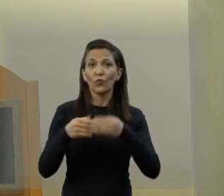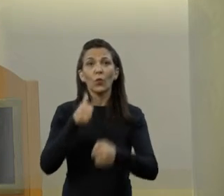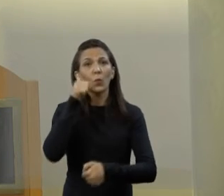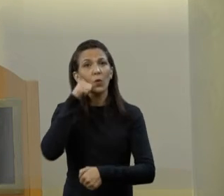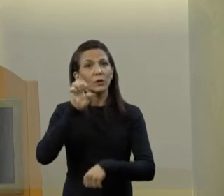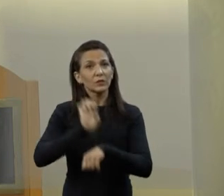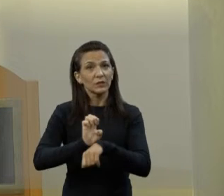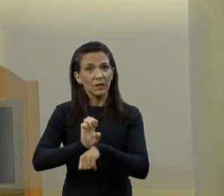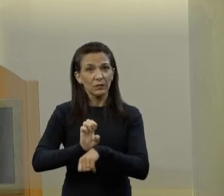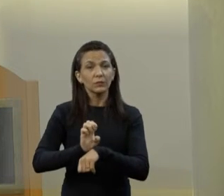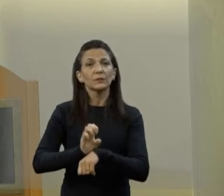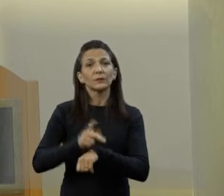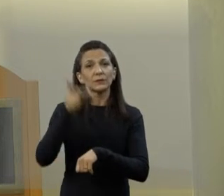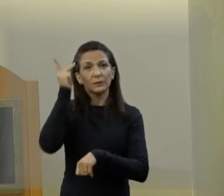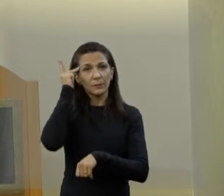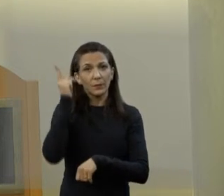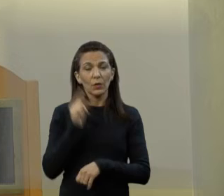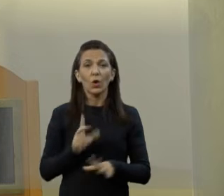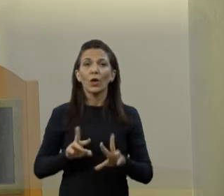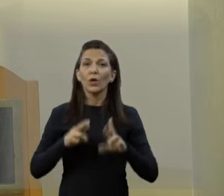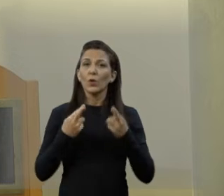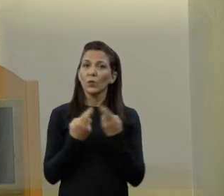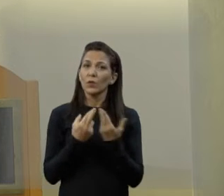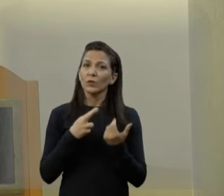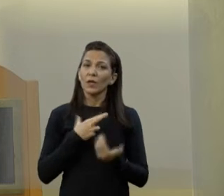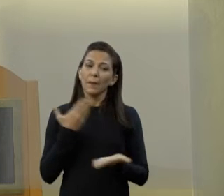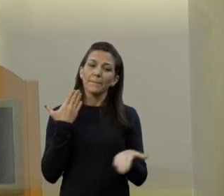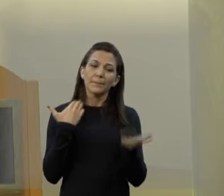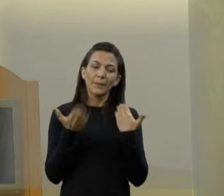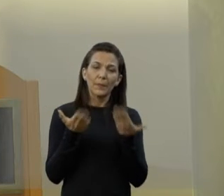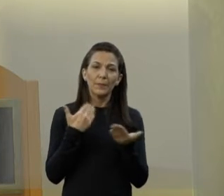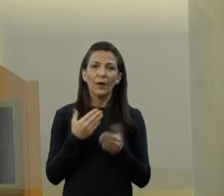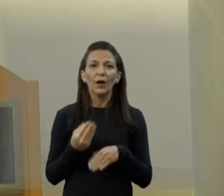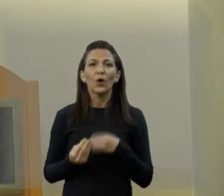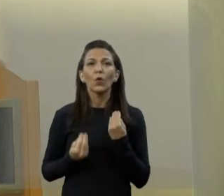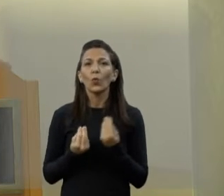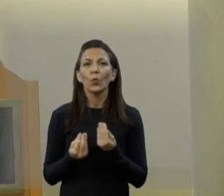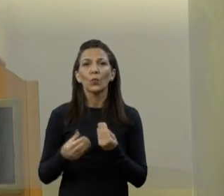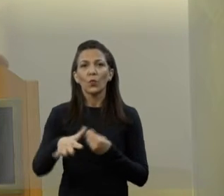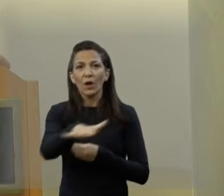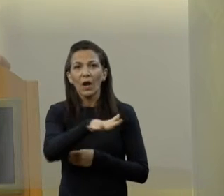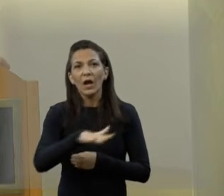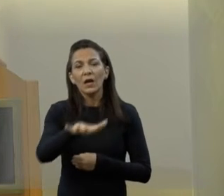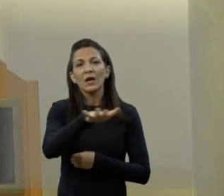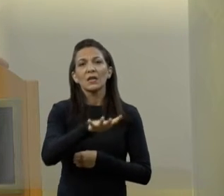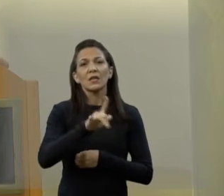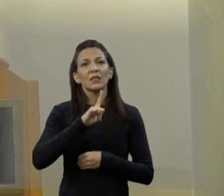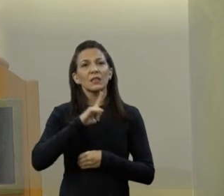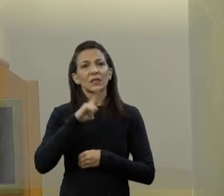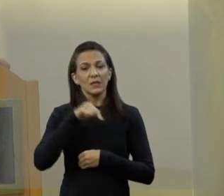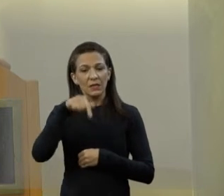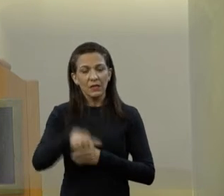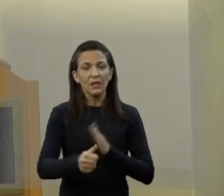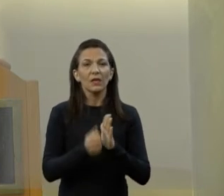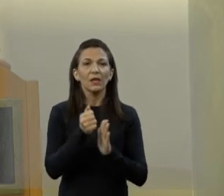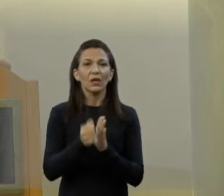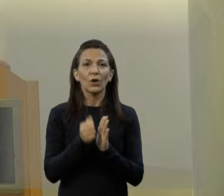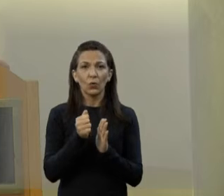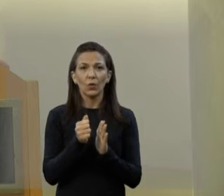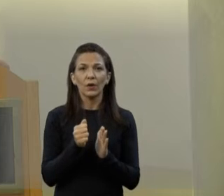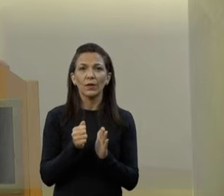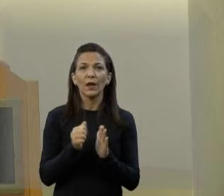mulheres do Estado nos reunimos para dialogar sobre qual será o território que receberá aqui em Araraquara